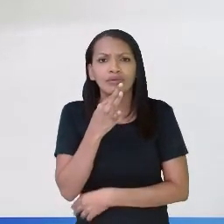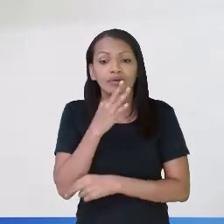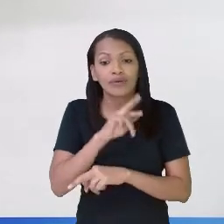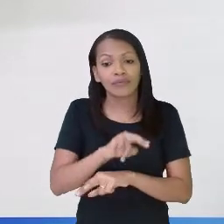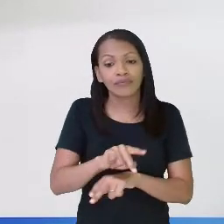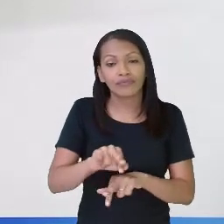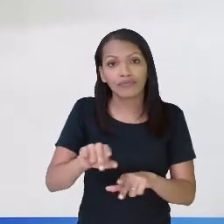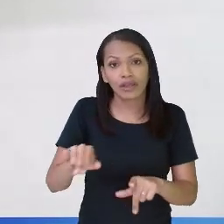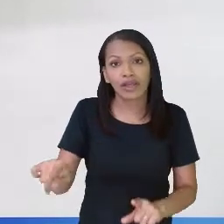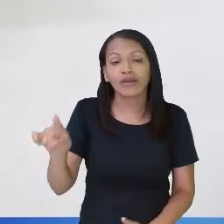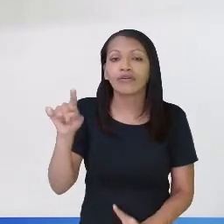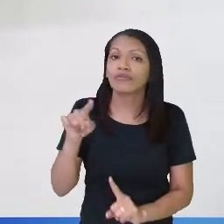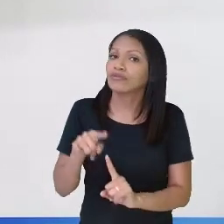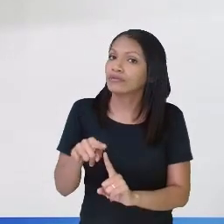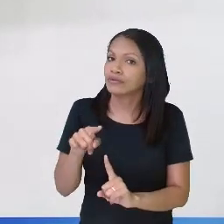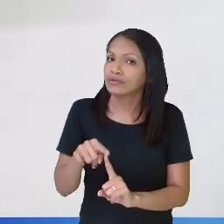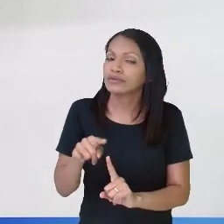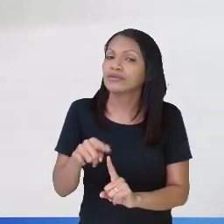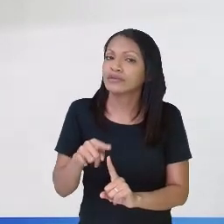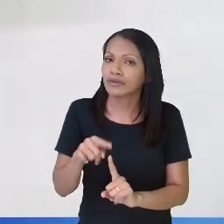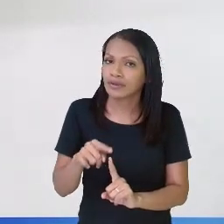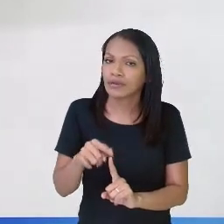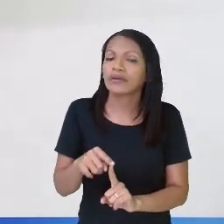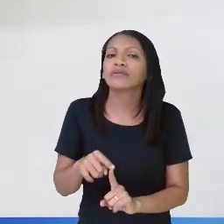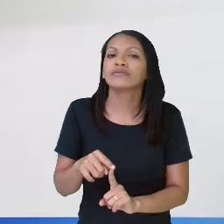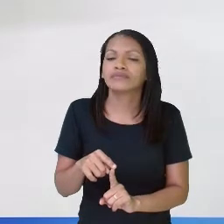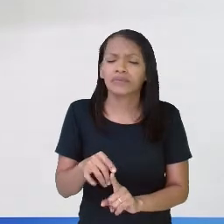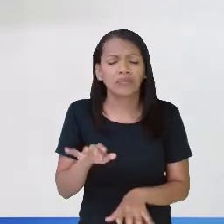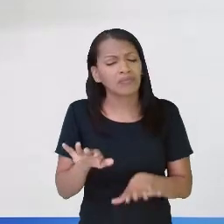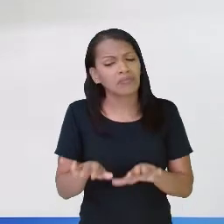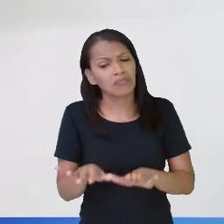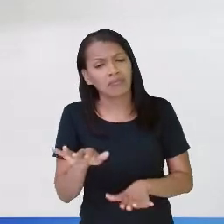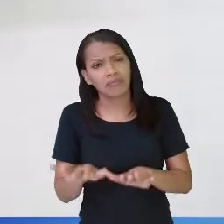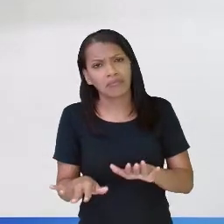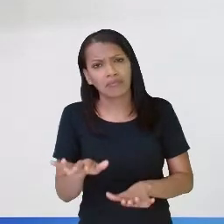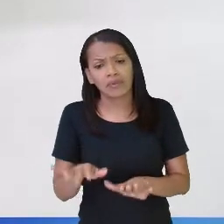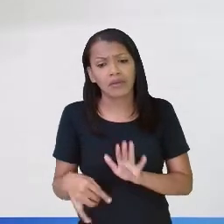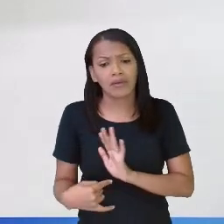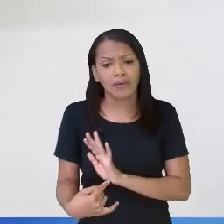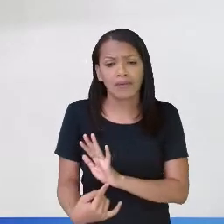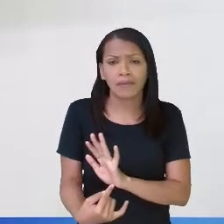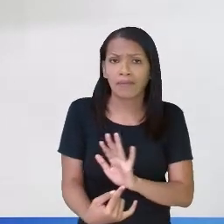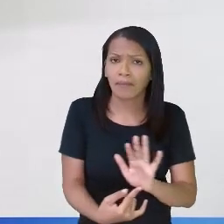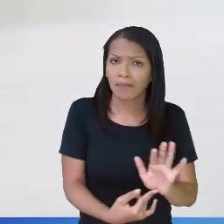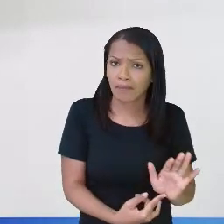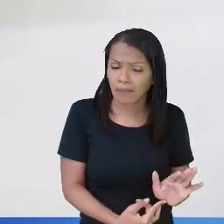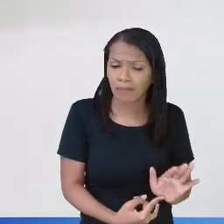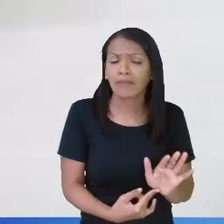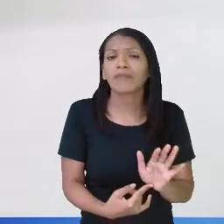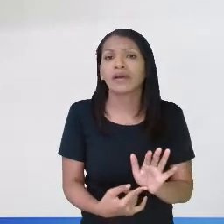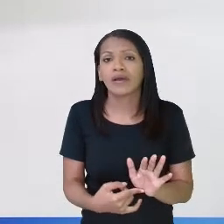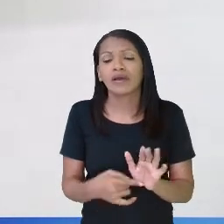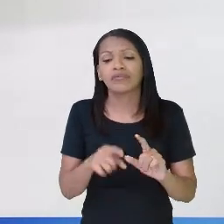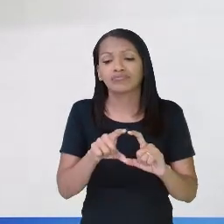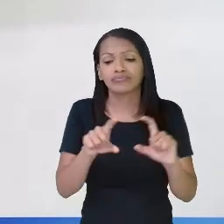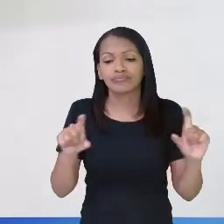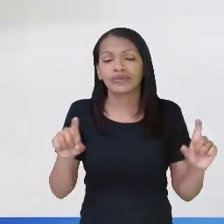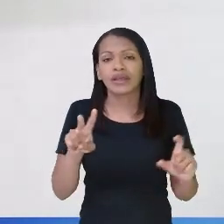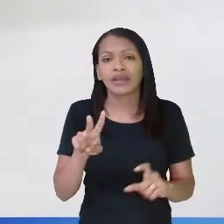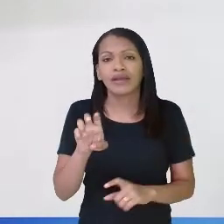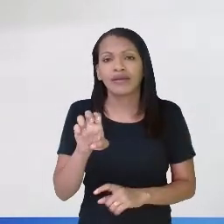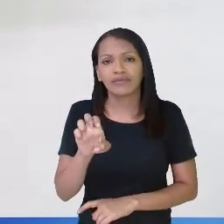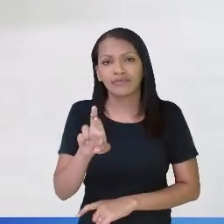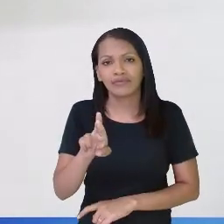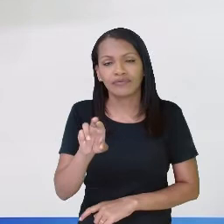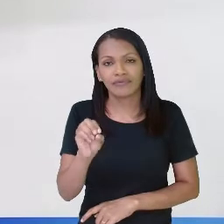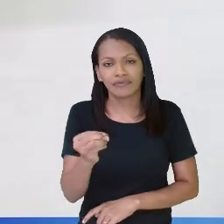vários tipos diferentes, então por isso que eu coloquei aí, geralmente ele apresenta a forma em versos e estrofes.